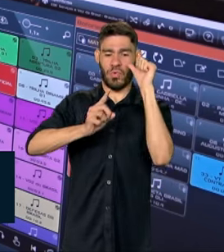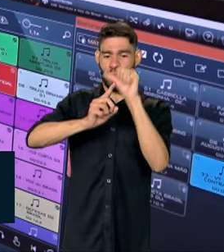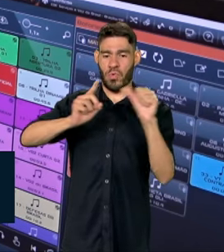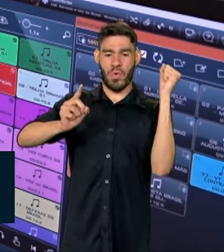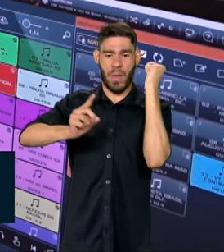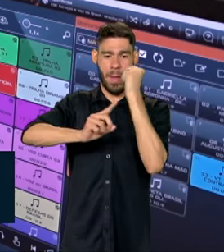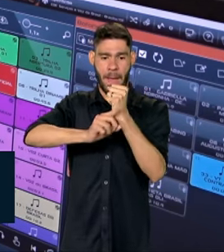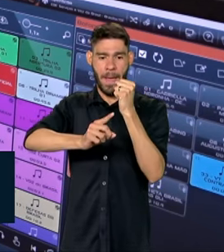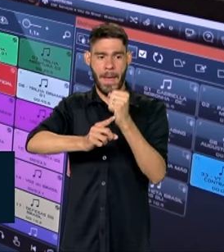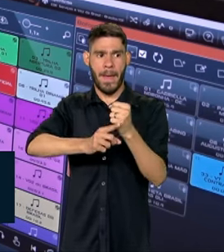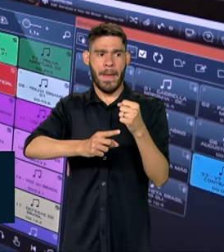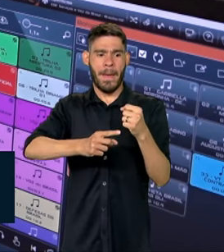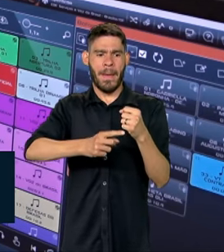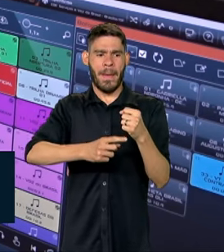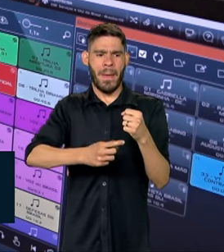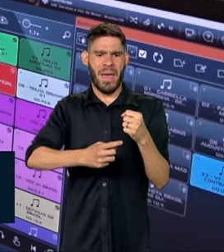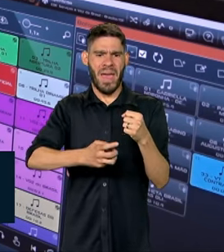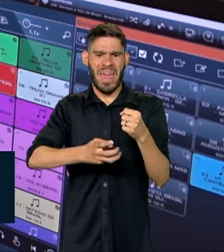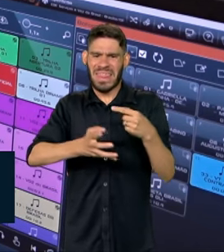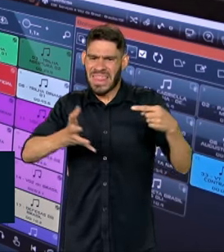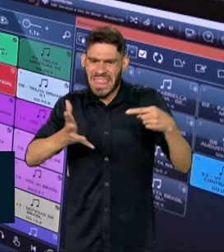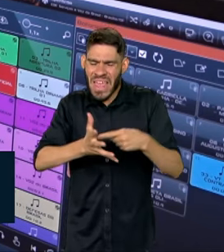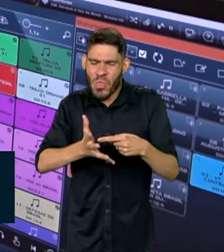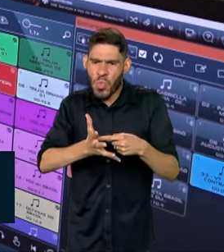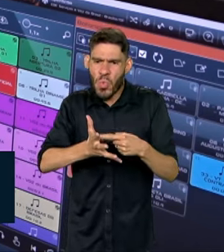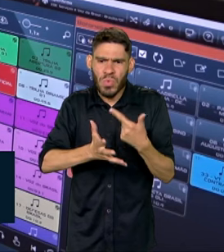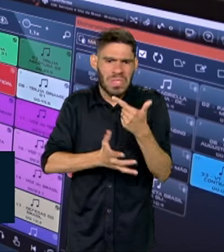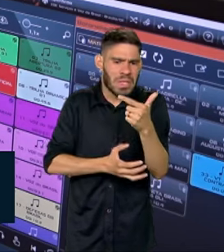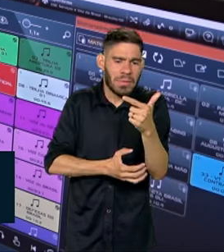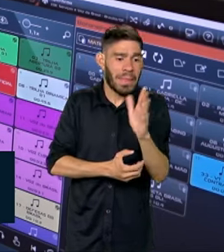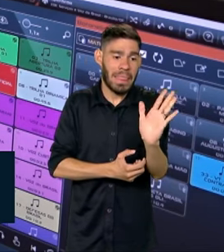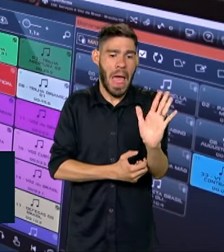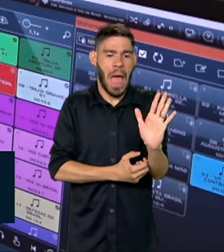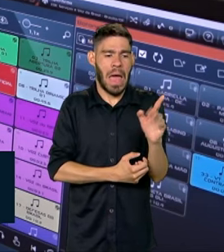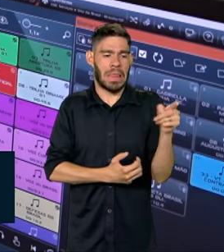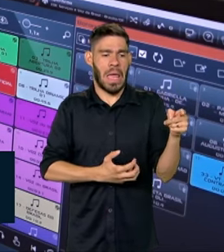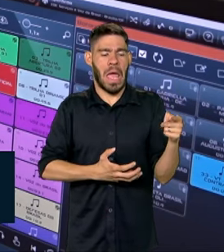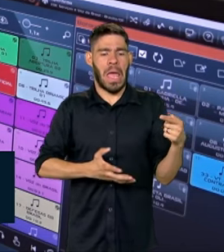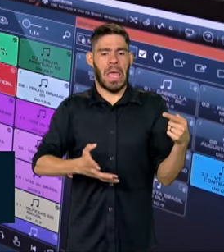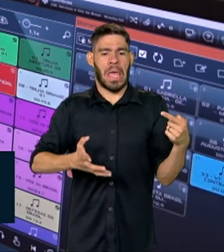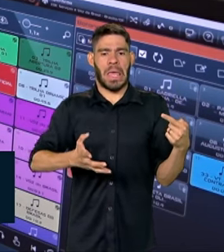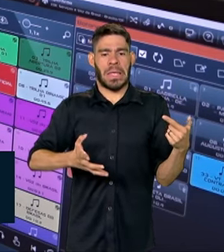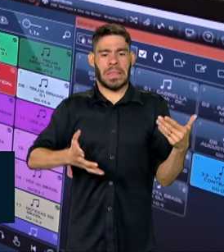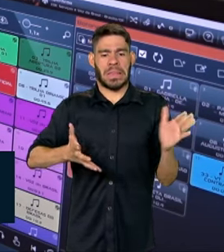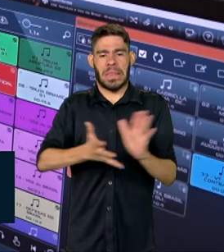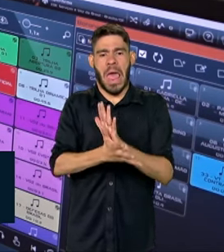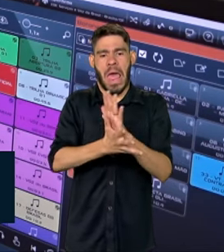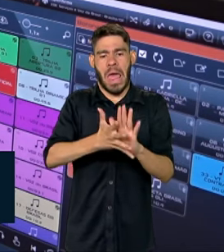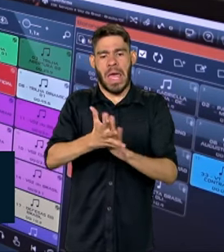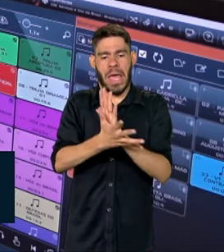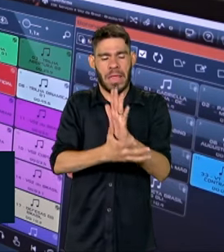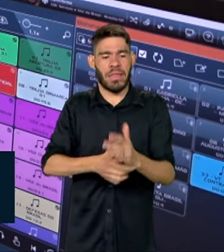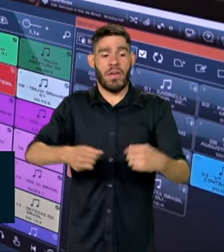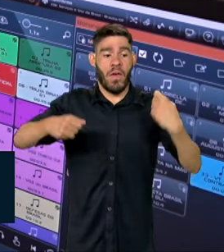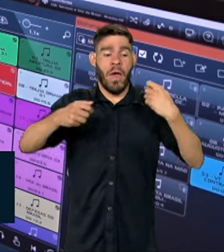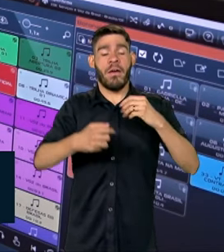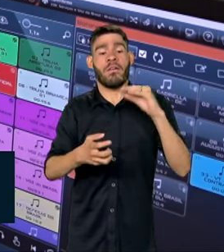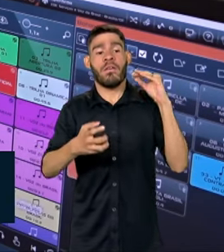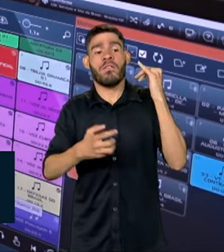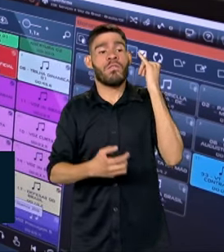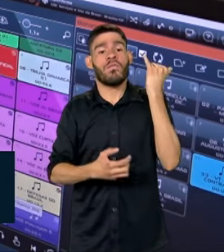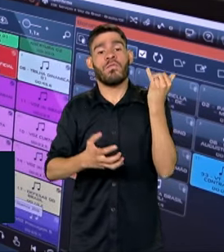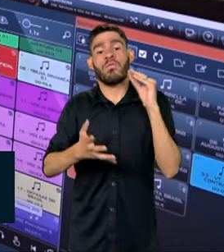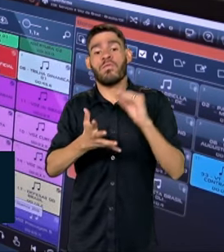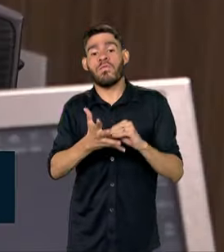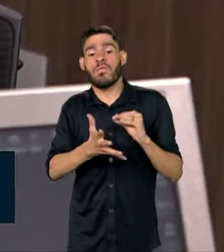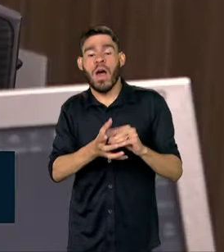por falta de denúncia. Né? Elas não têm nenhuma passagem no serviço. Então, falta informação e, faltando